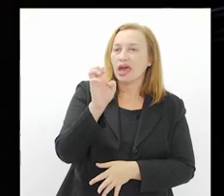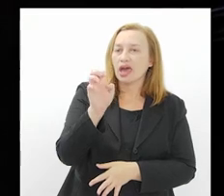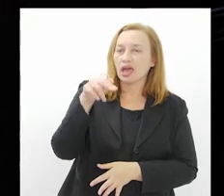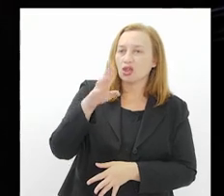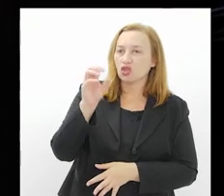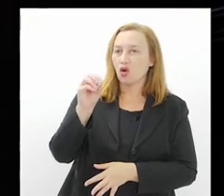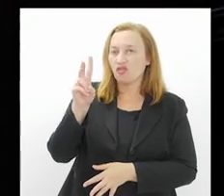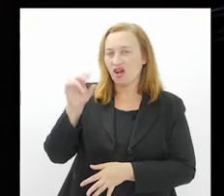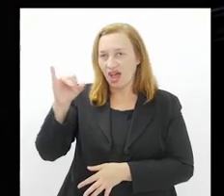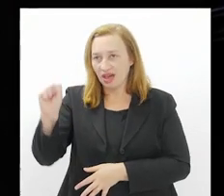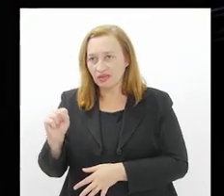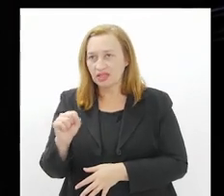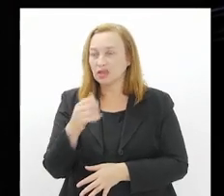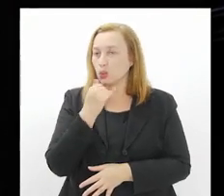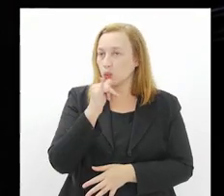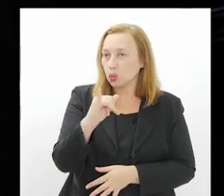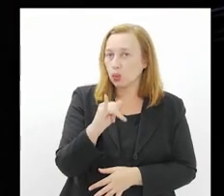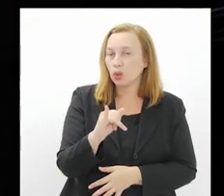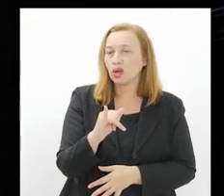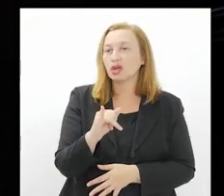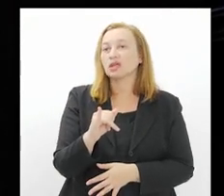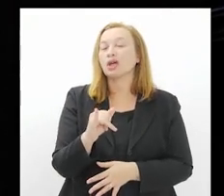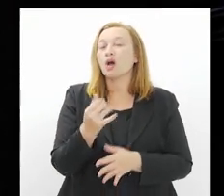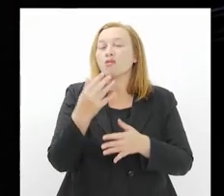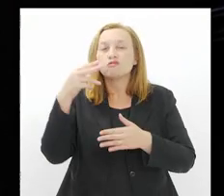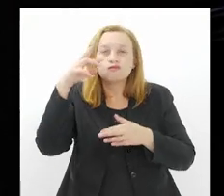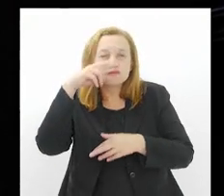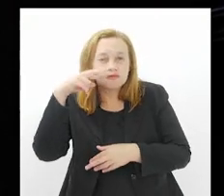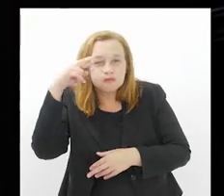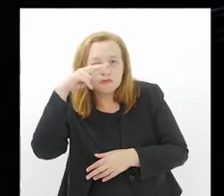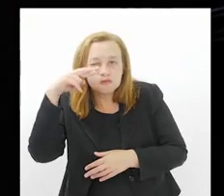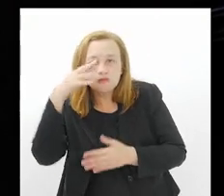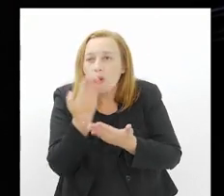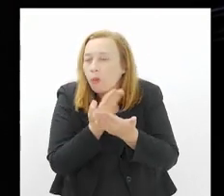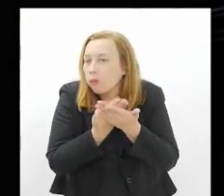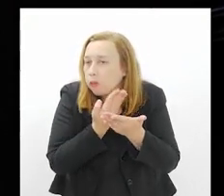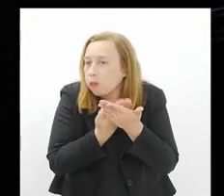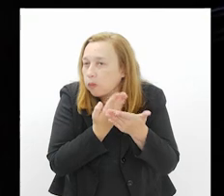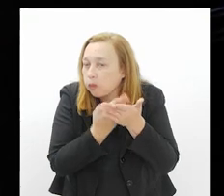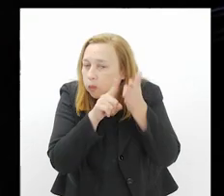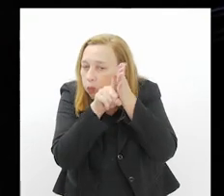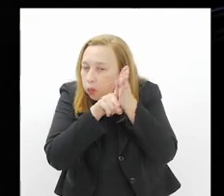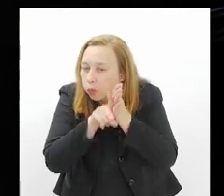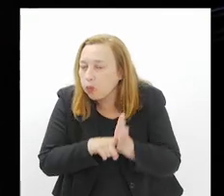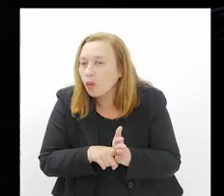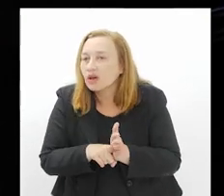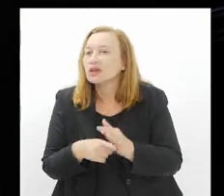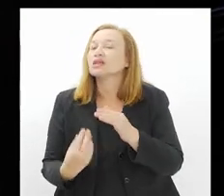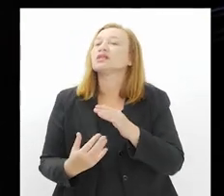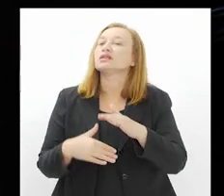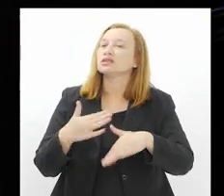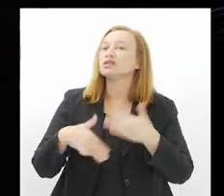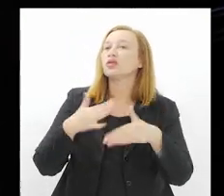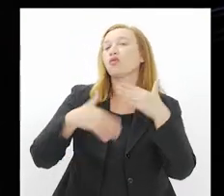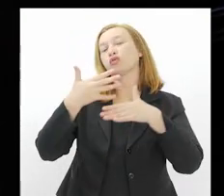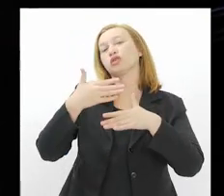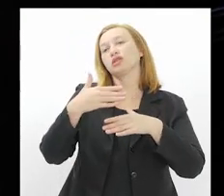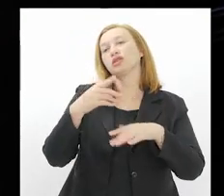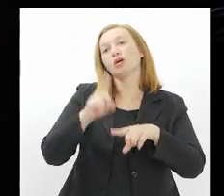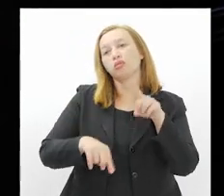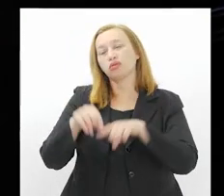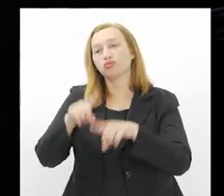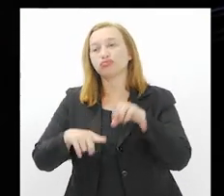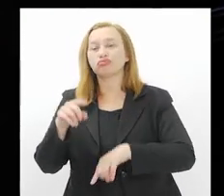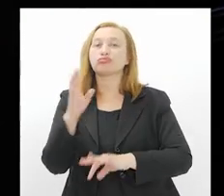de renováveis, de geração de energia, elas demandam o quê? Pesquisa, né? Você precisa de pesquisa para que